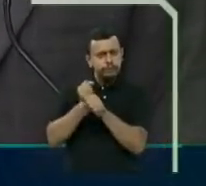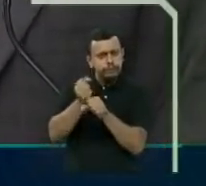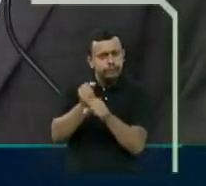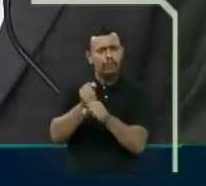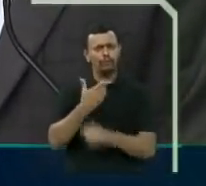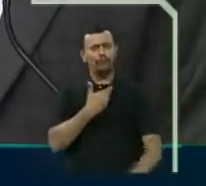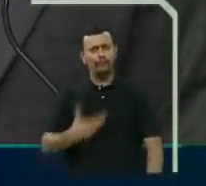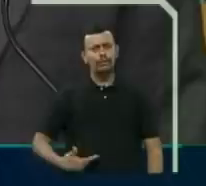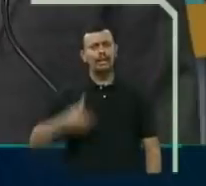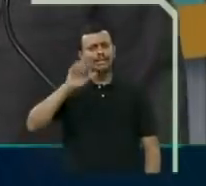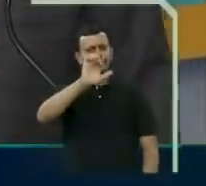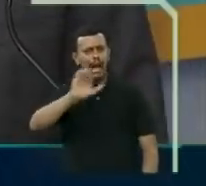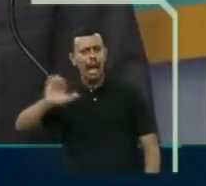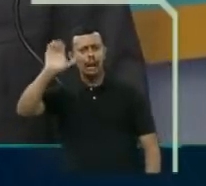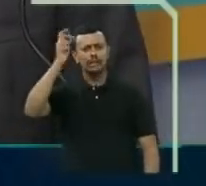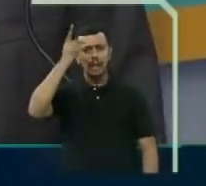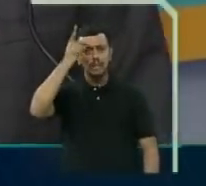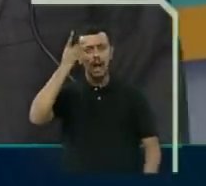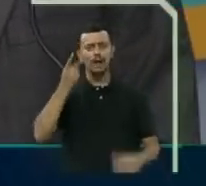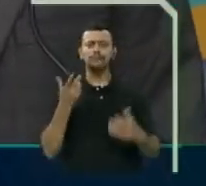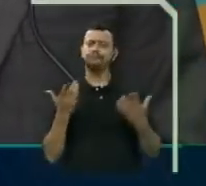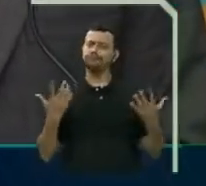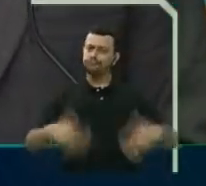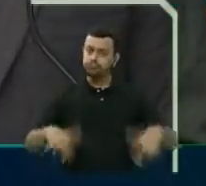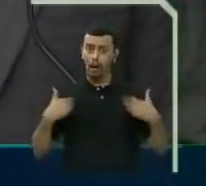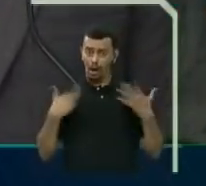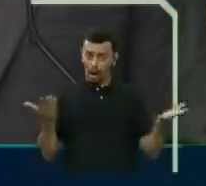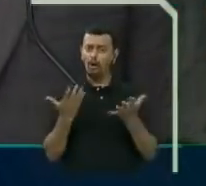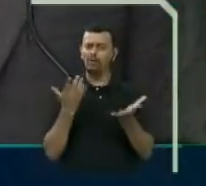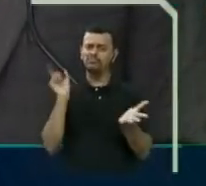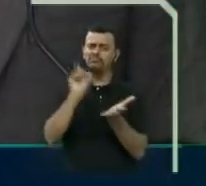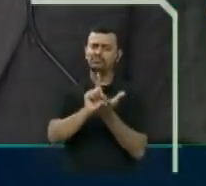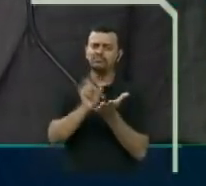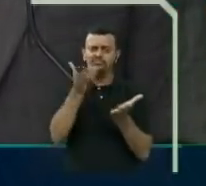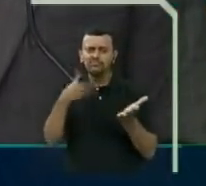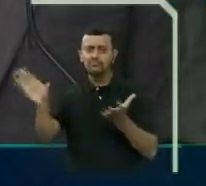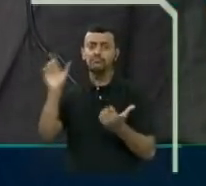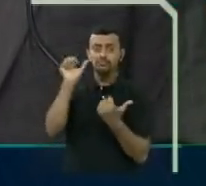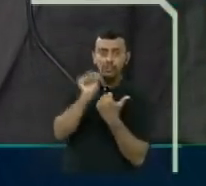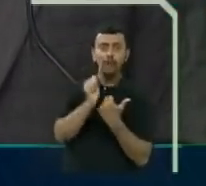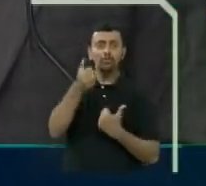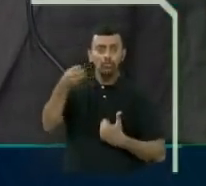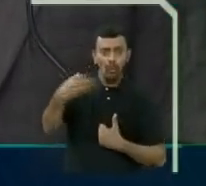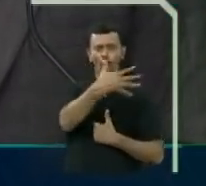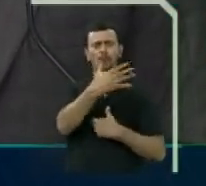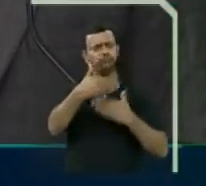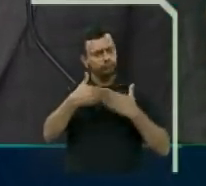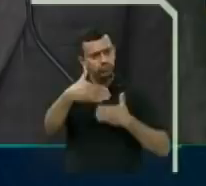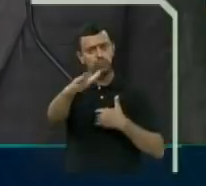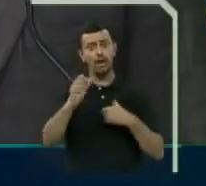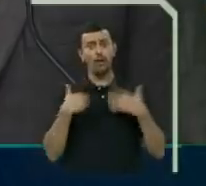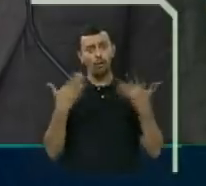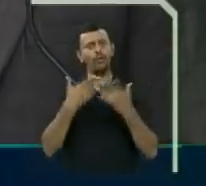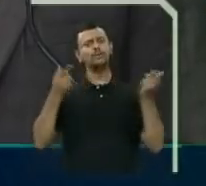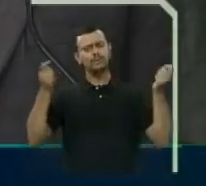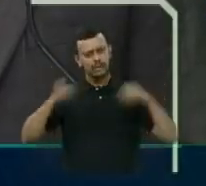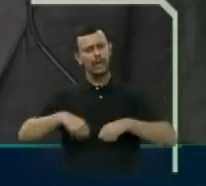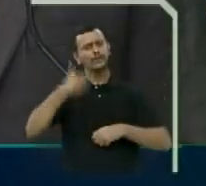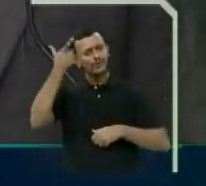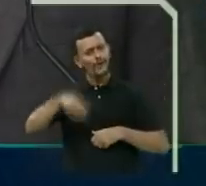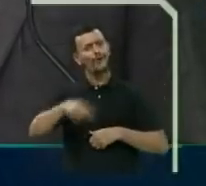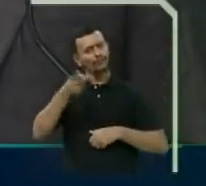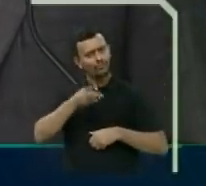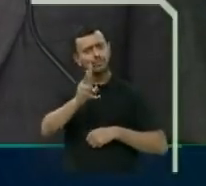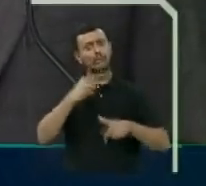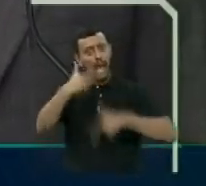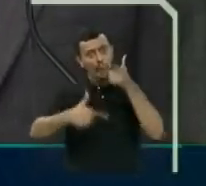por essa razão que chegou a nossa vez. E o PDT, que sempre fez parte conosco do nosso governo, provavelmente poderá fazer parte também do nosso governo